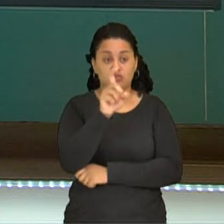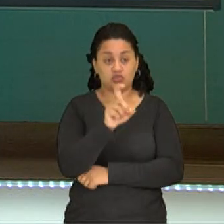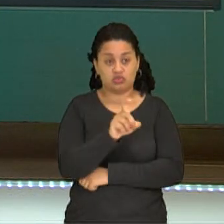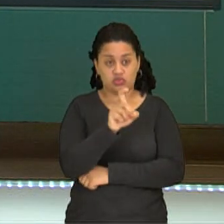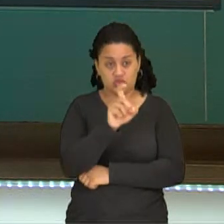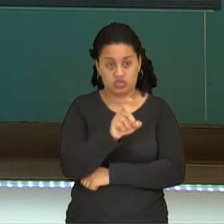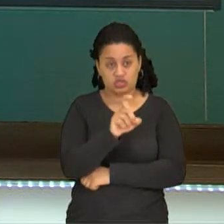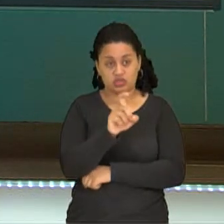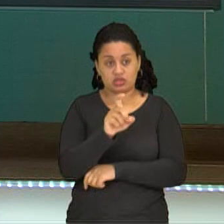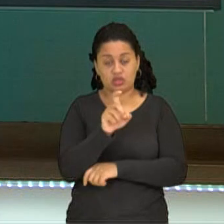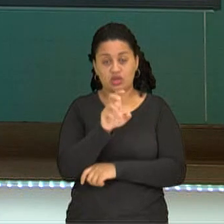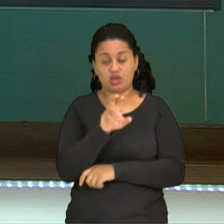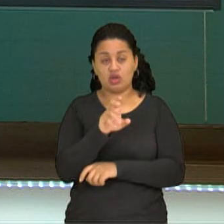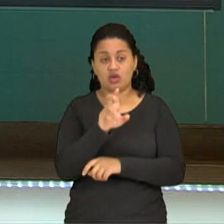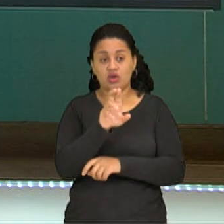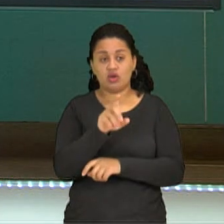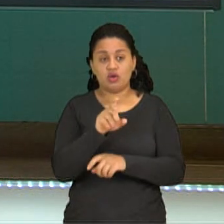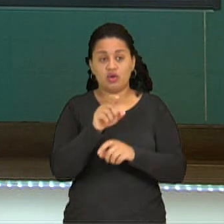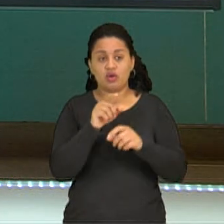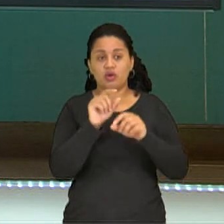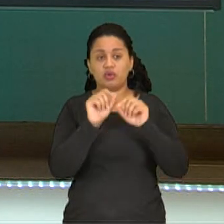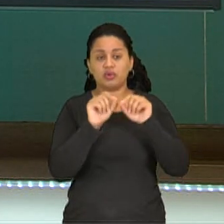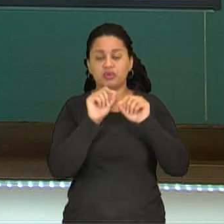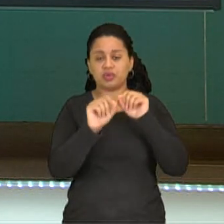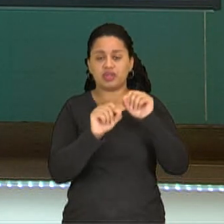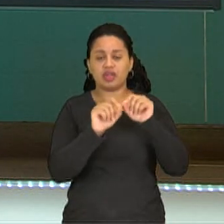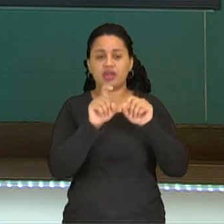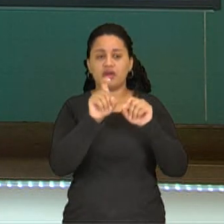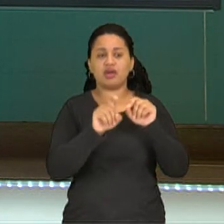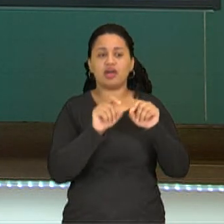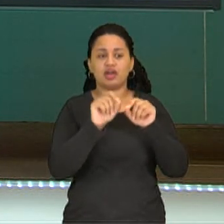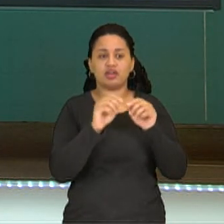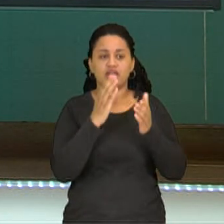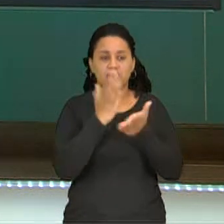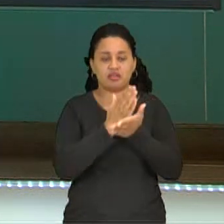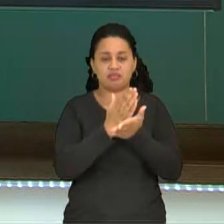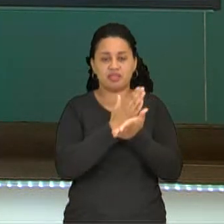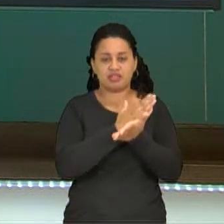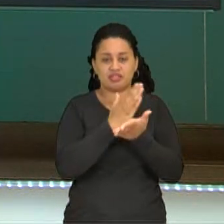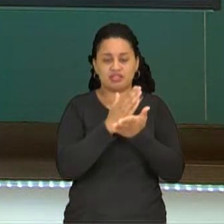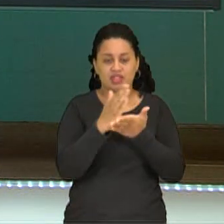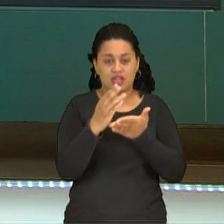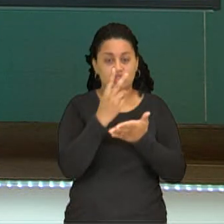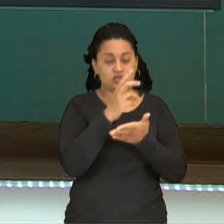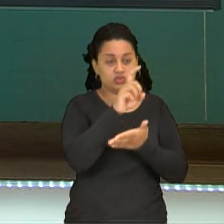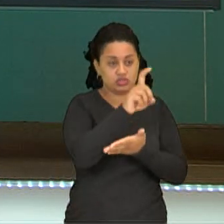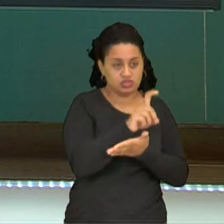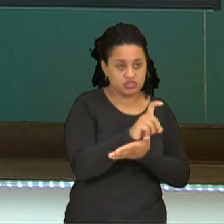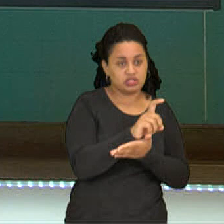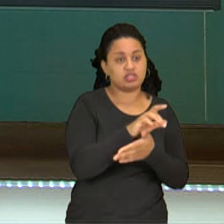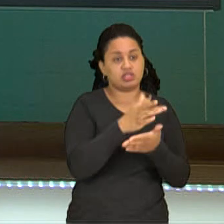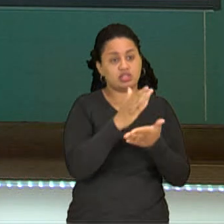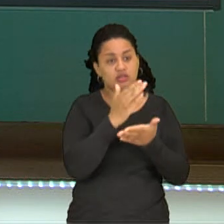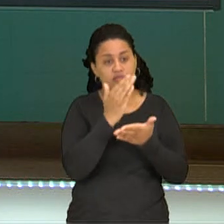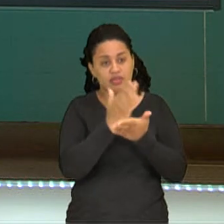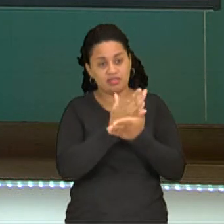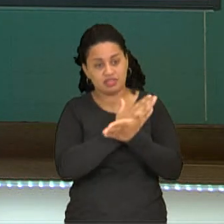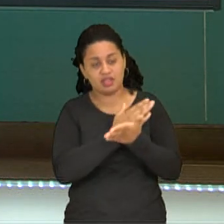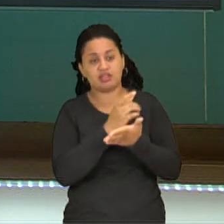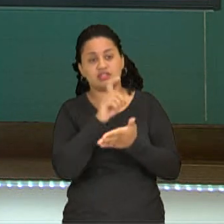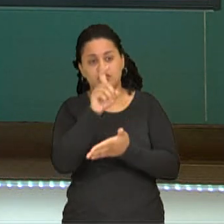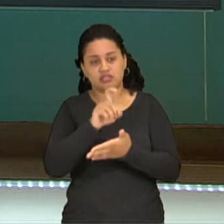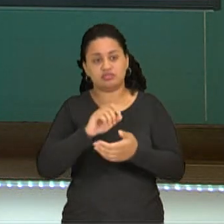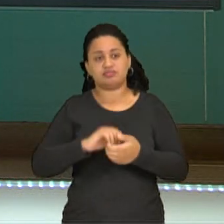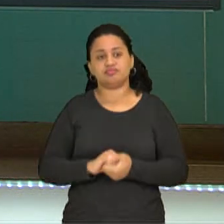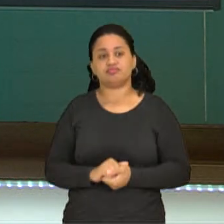O raio dessa lata mais baixa vai ser o quê? Metade aqui, porque aqui o diâmetro é 2x, então metade é x.